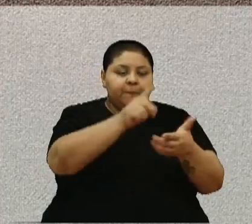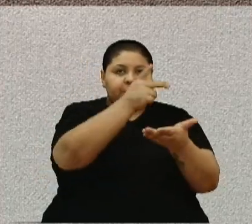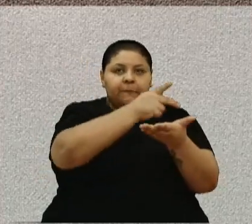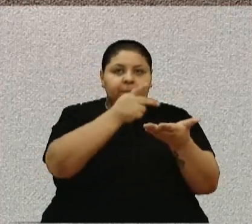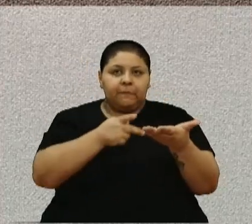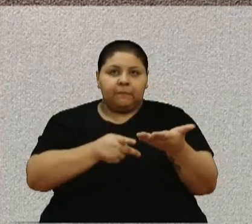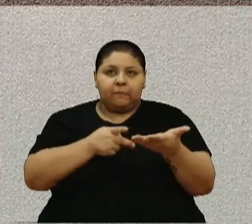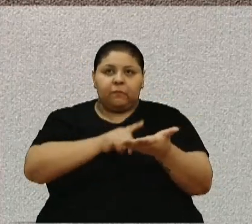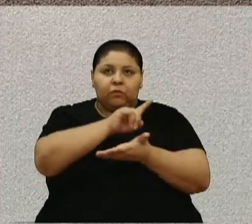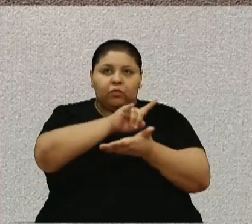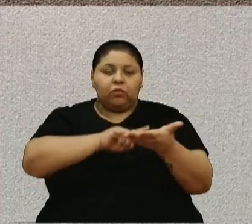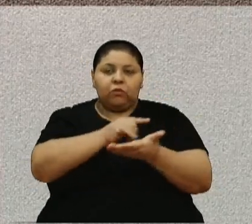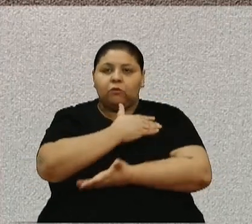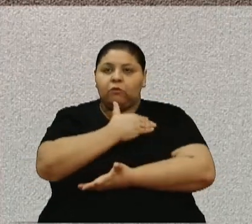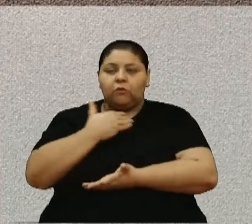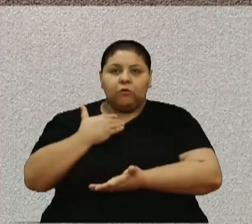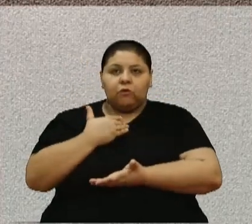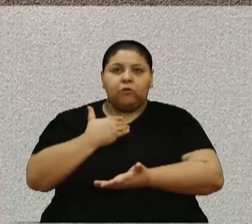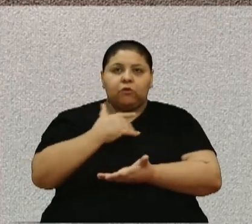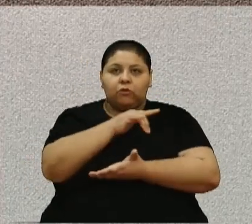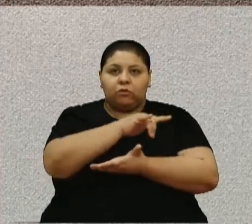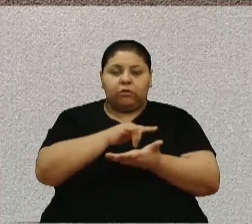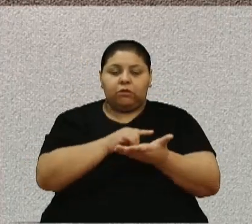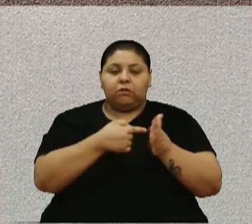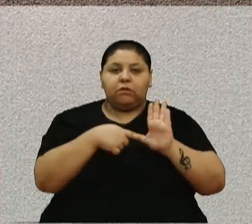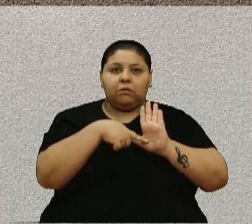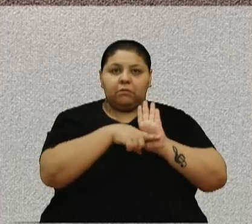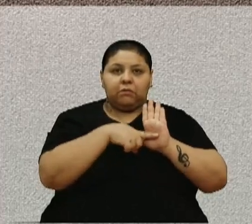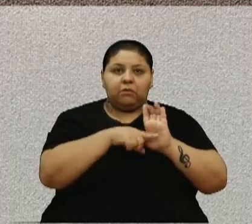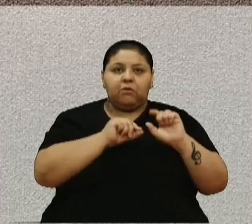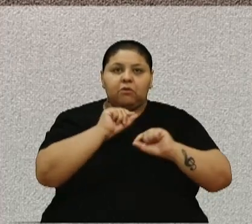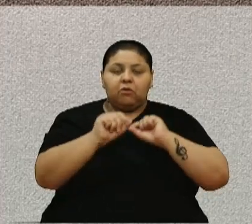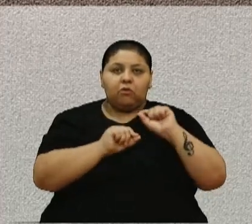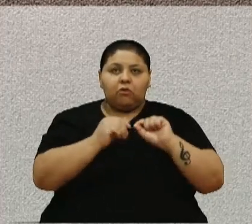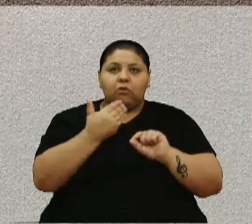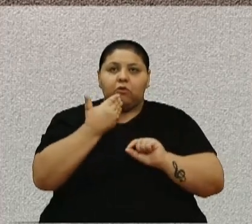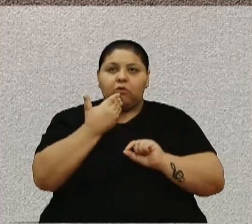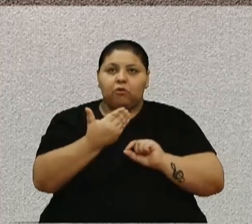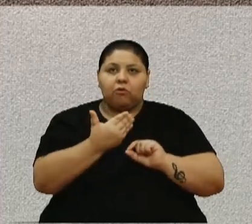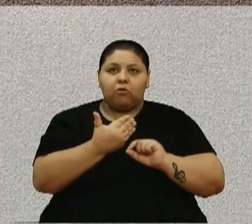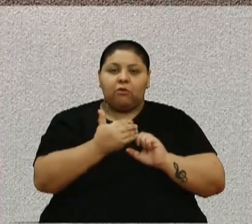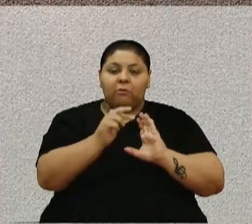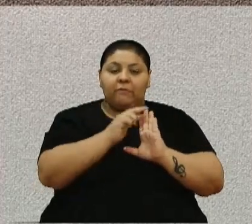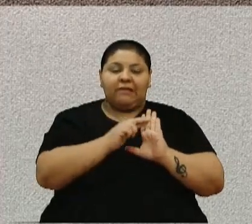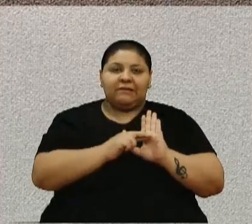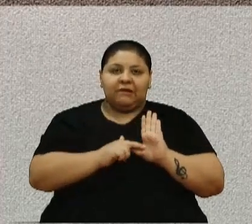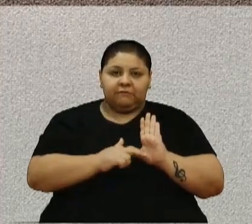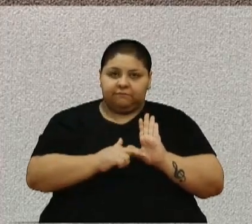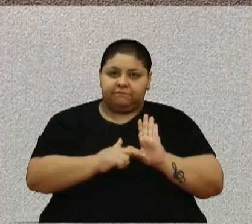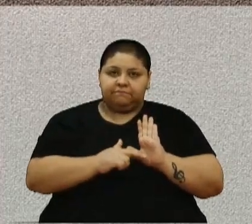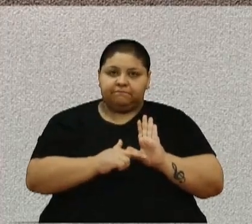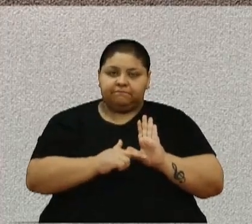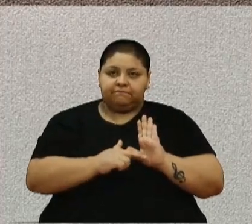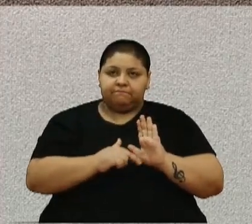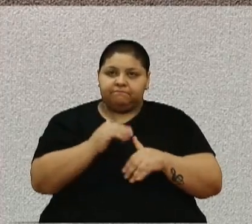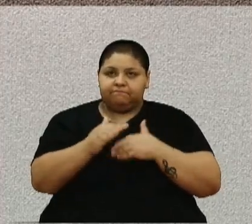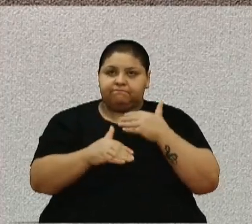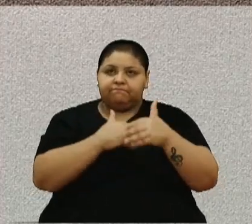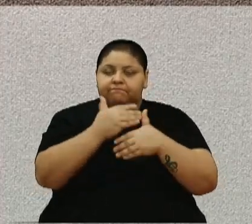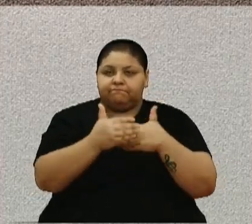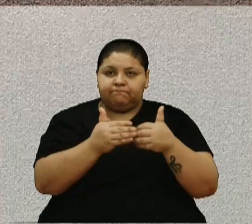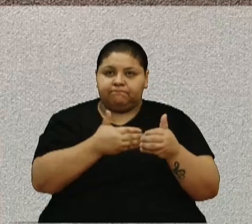de óbito e certidões judiciais negativas, conforme exigido pelas normas vigentes. O processo vem instruído